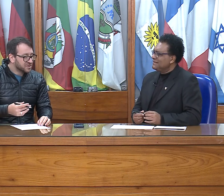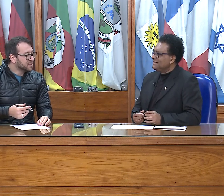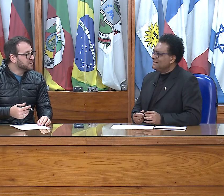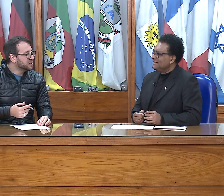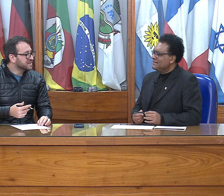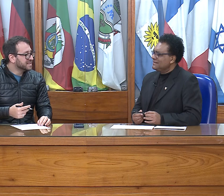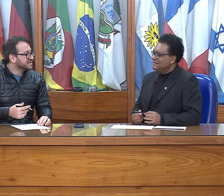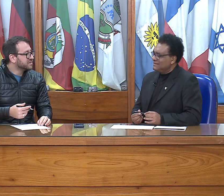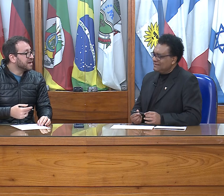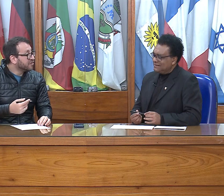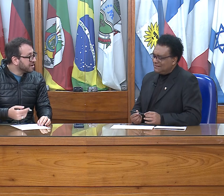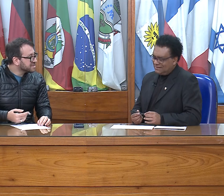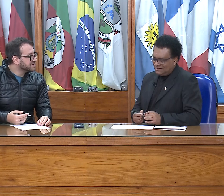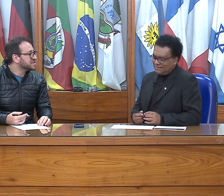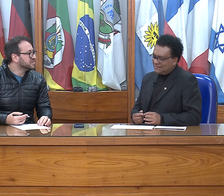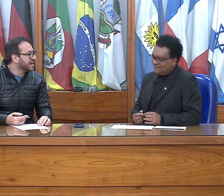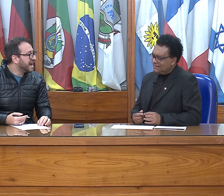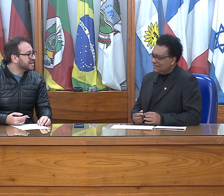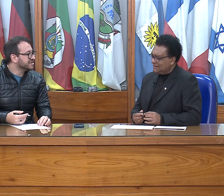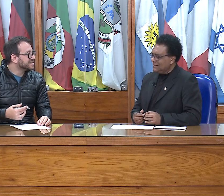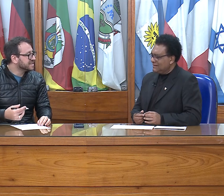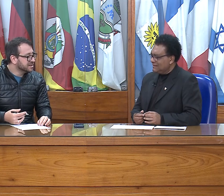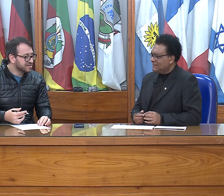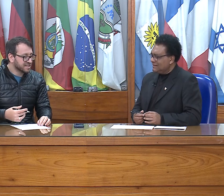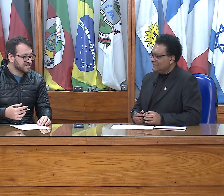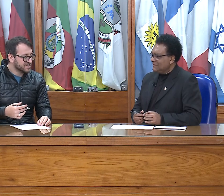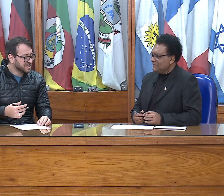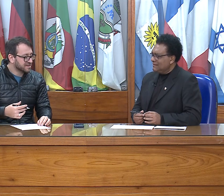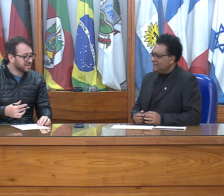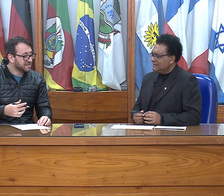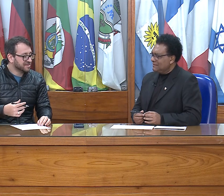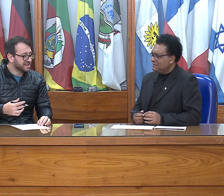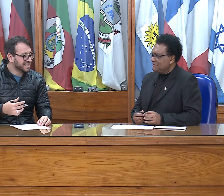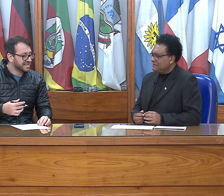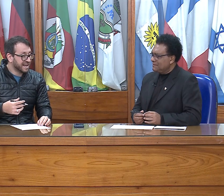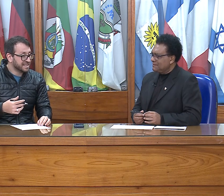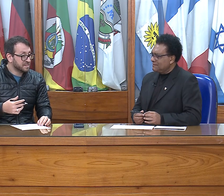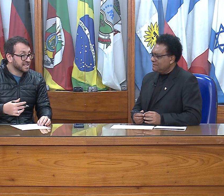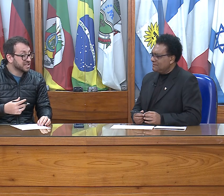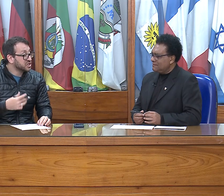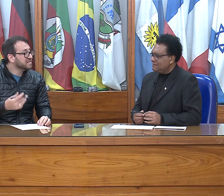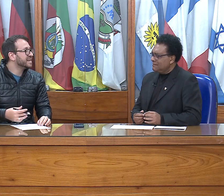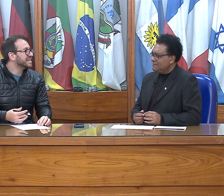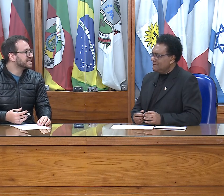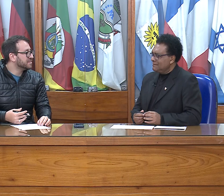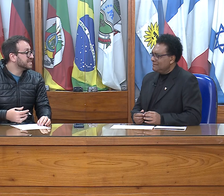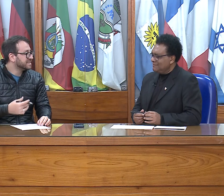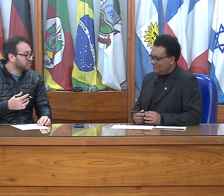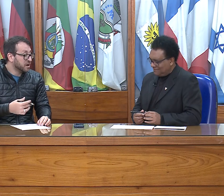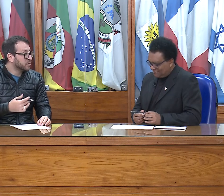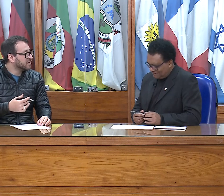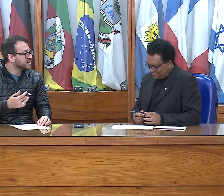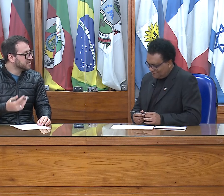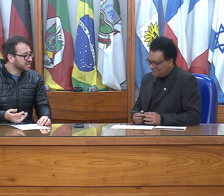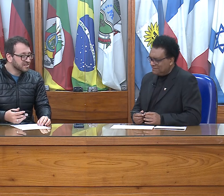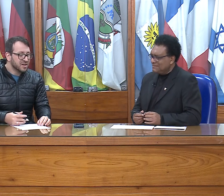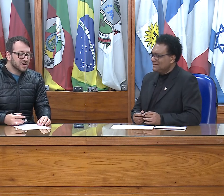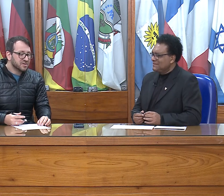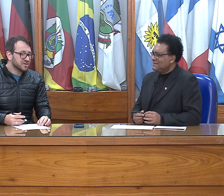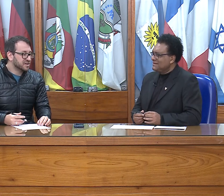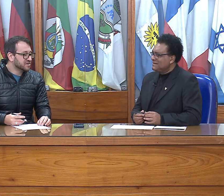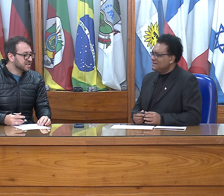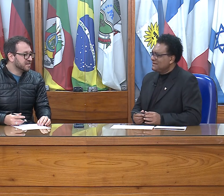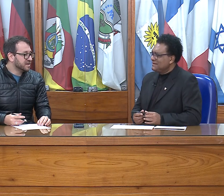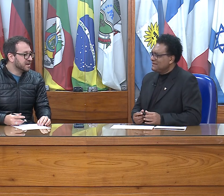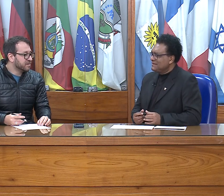o Senhor por muitos anos foi a voz do vestibular do listão que as pessoas ficavam na expectativa né de saber se foram aprovados ou não